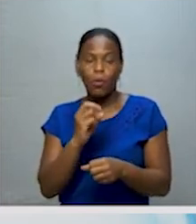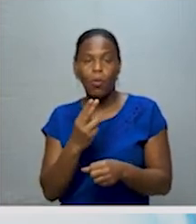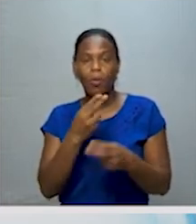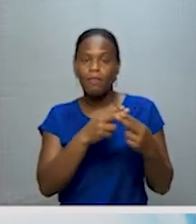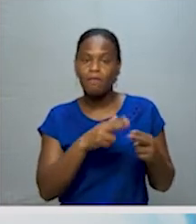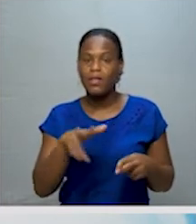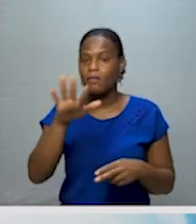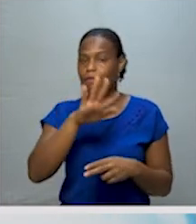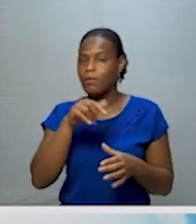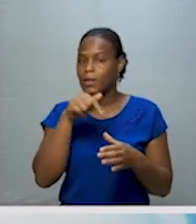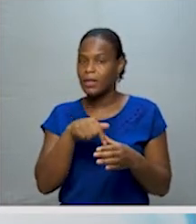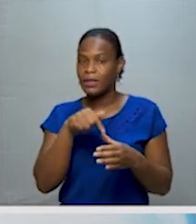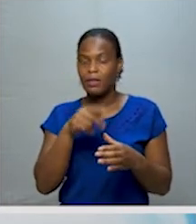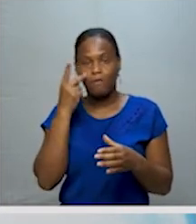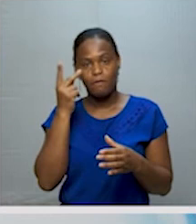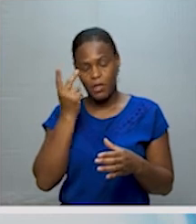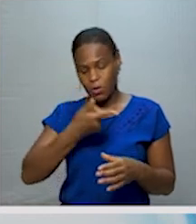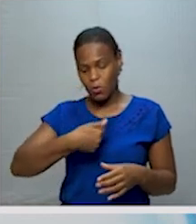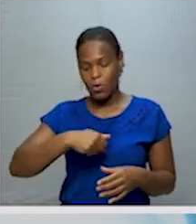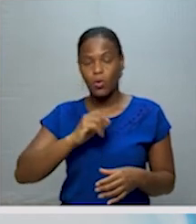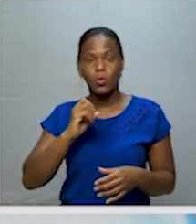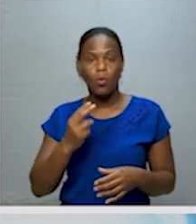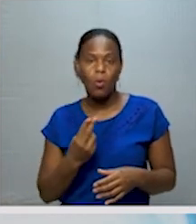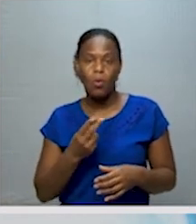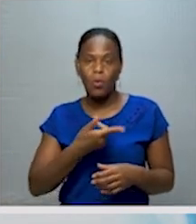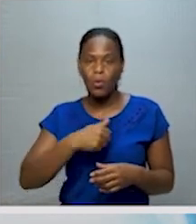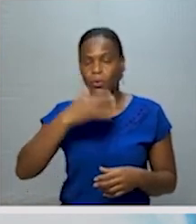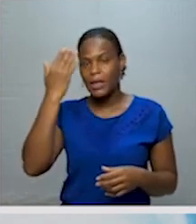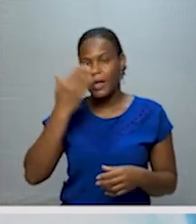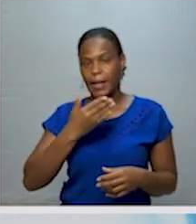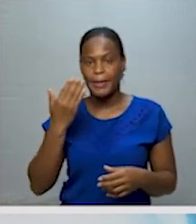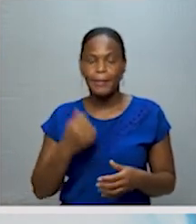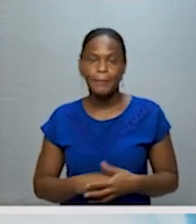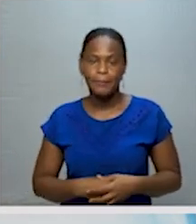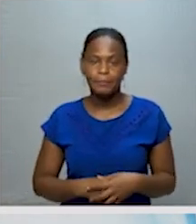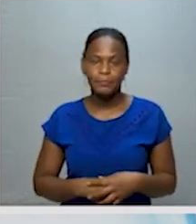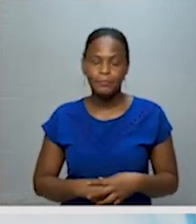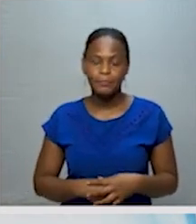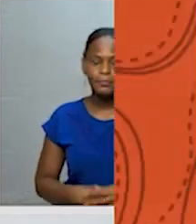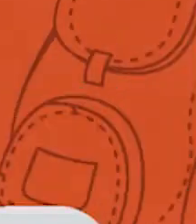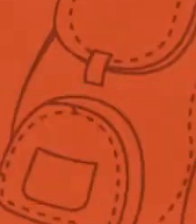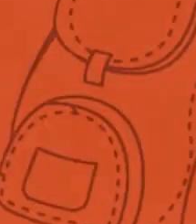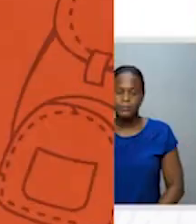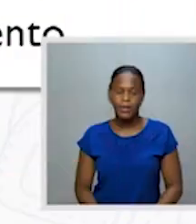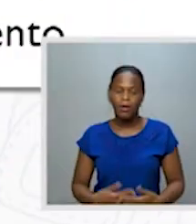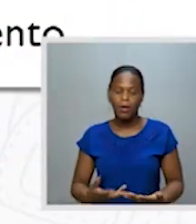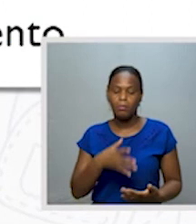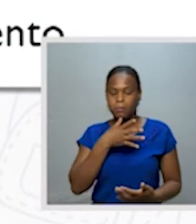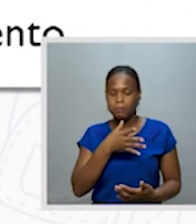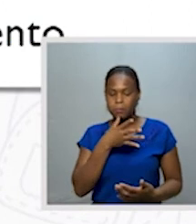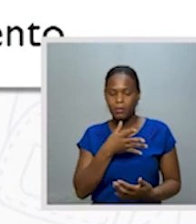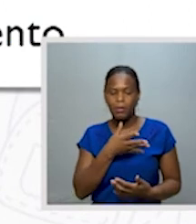ou de diversa maneira na nossa vida ou no nosso dia a dia. O